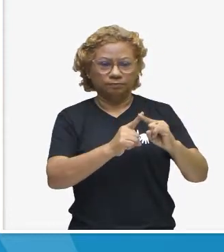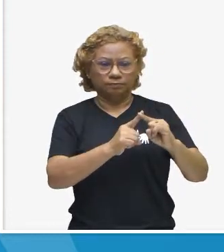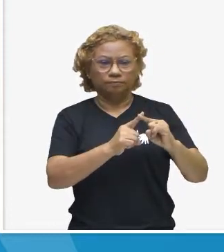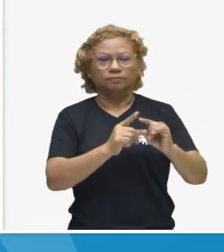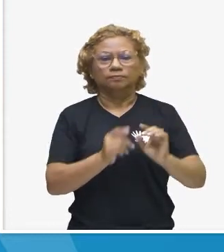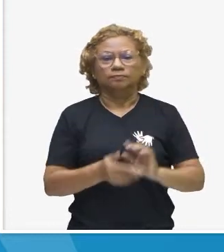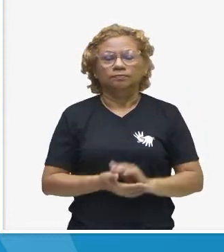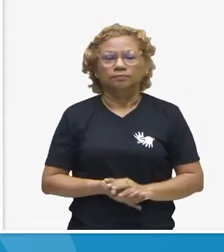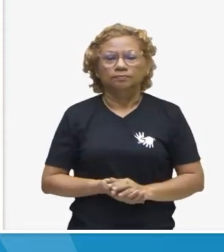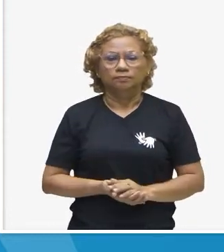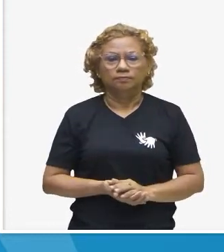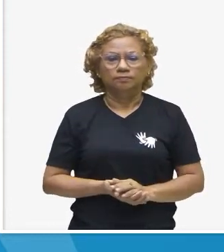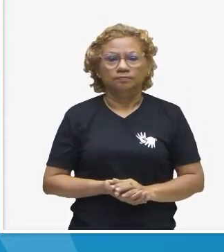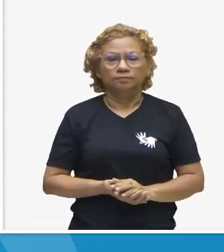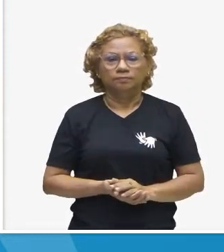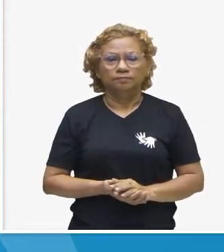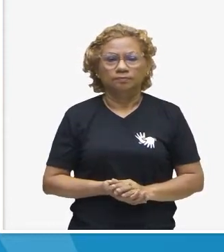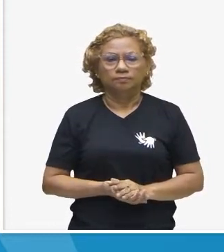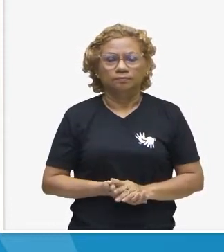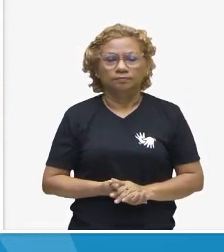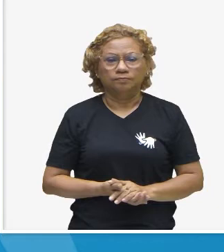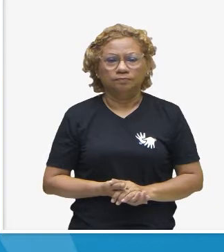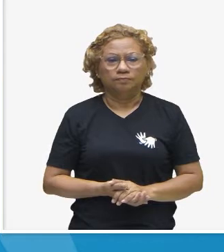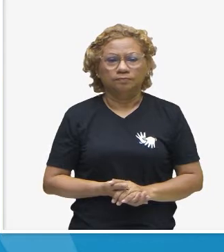estão na parte de baixo,